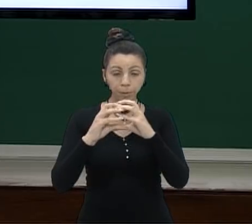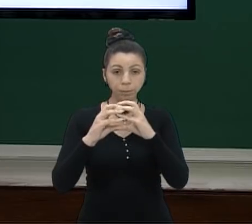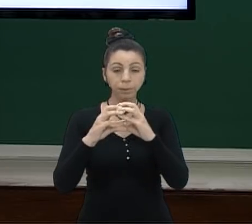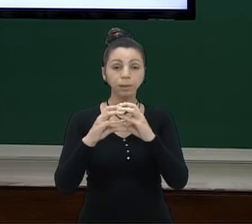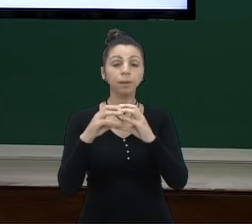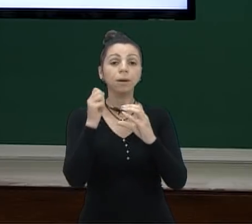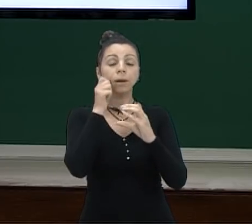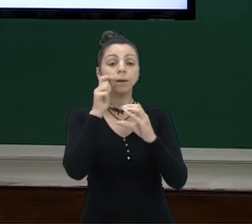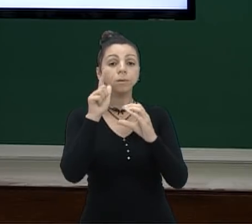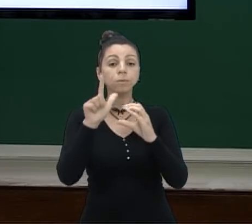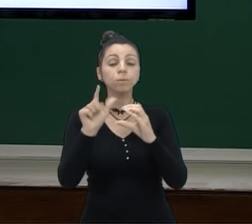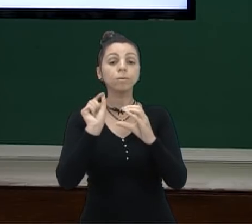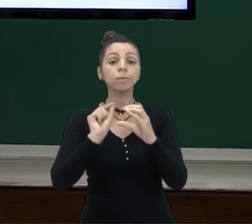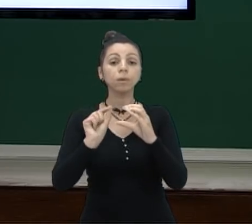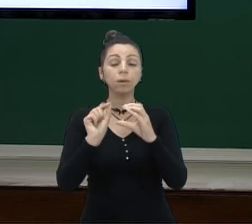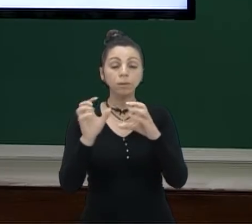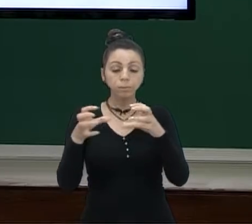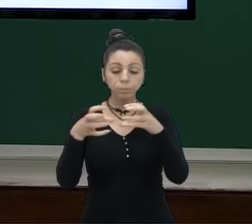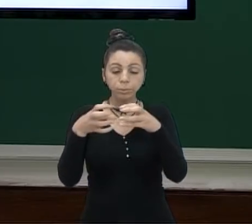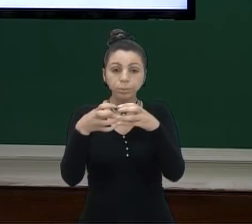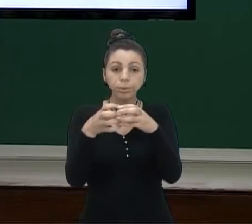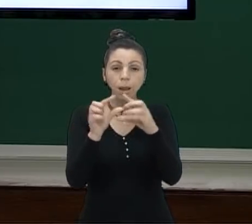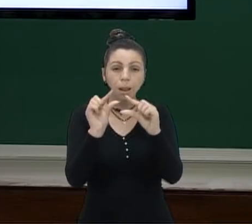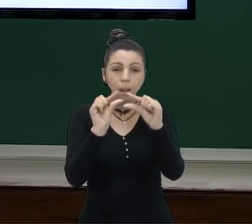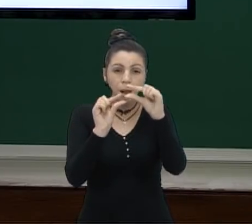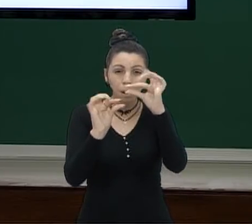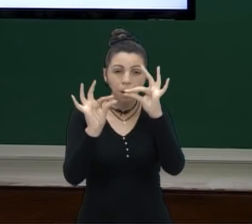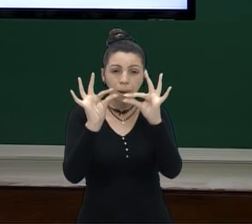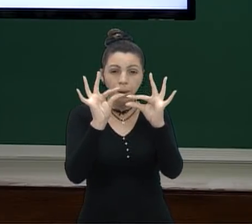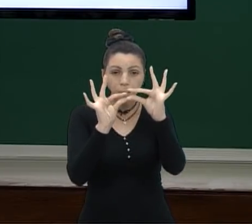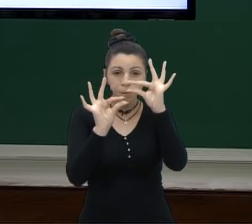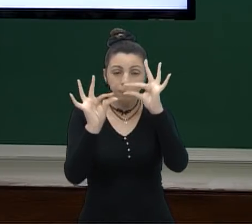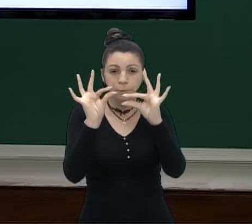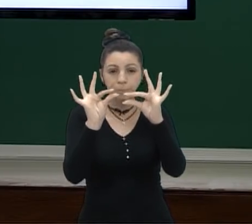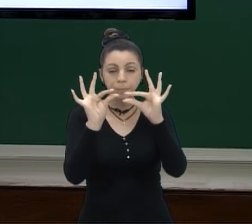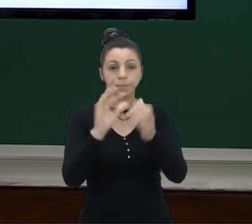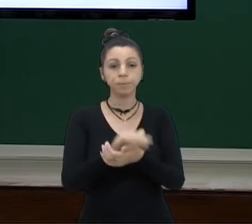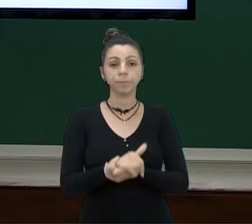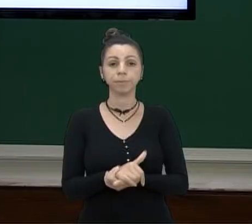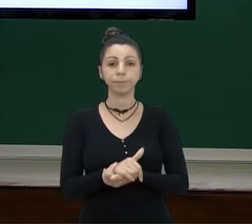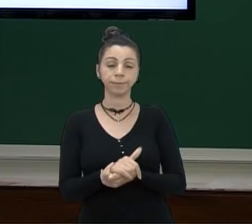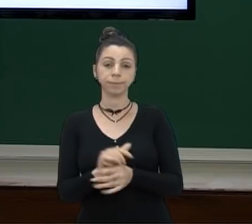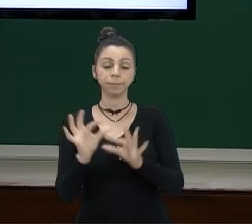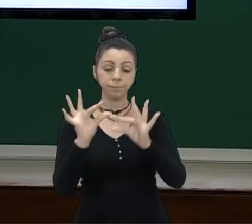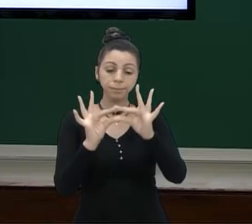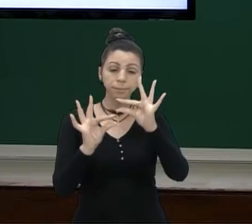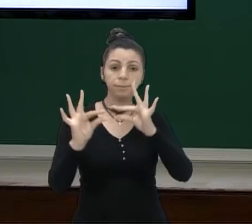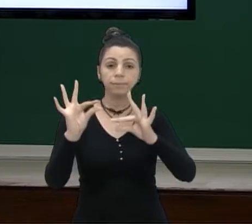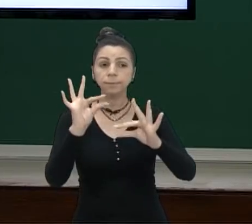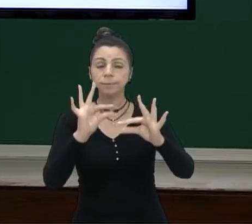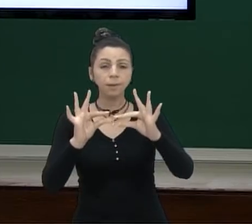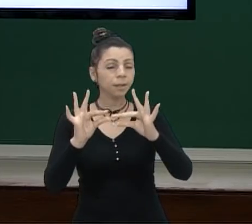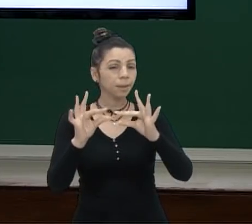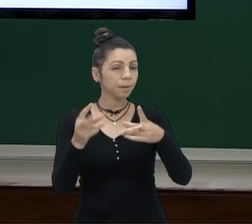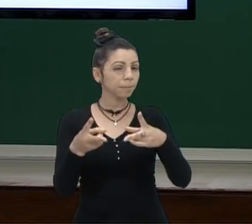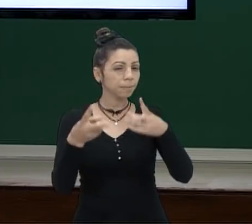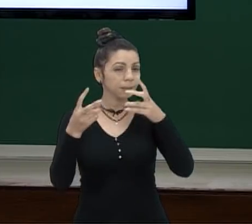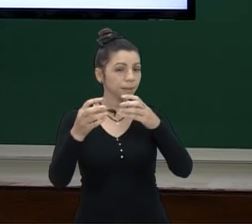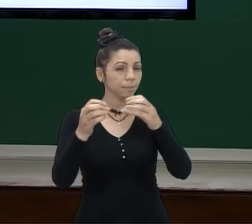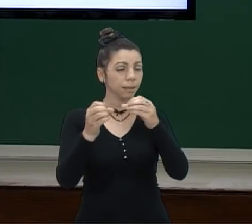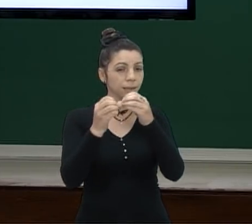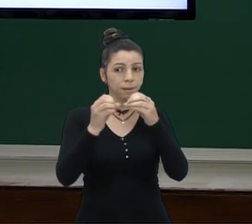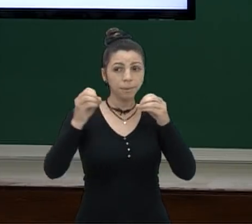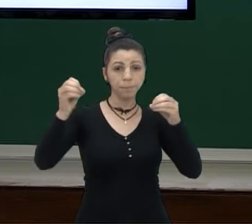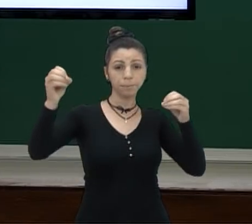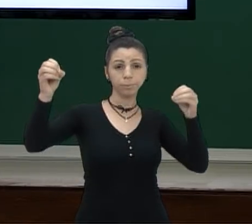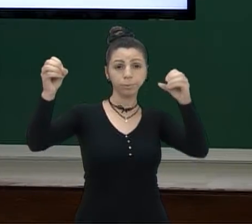menor parte desse material que está no estado gasoso, são as suas partículas. Percebam como elas estão